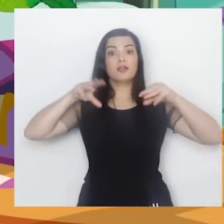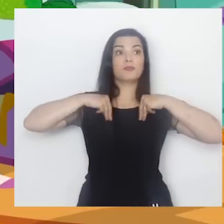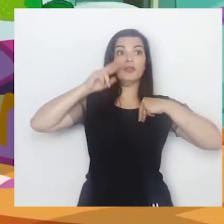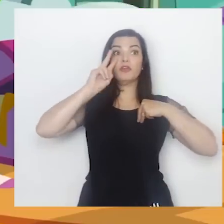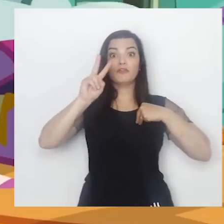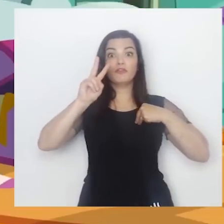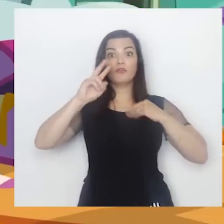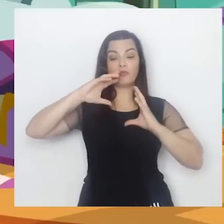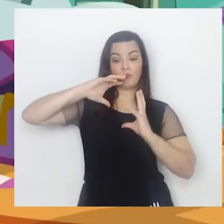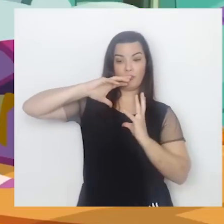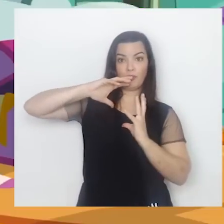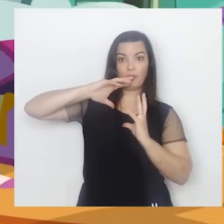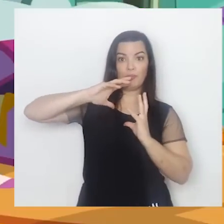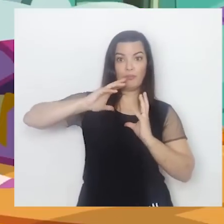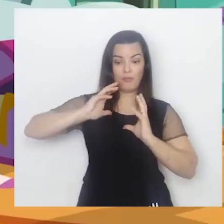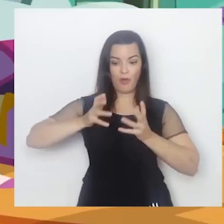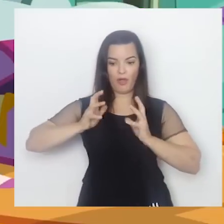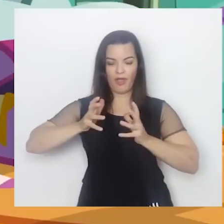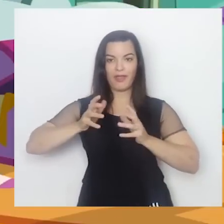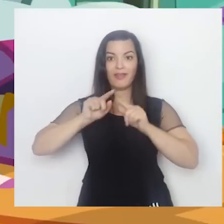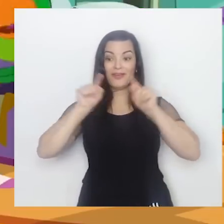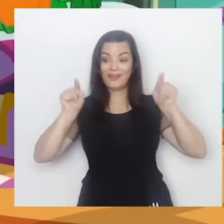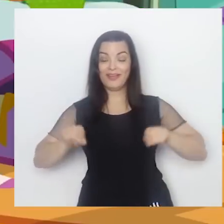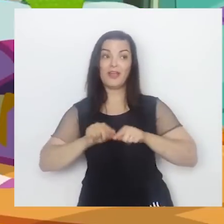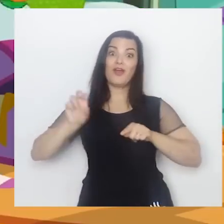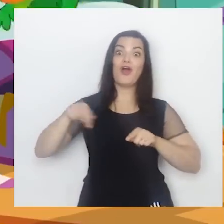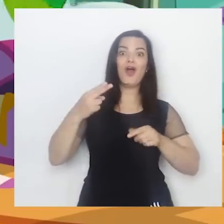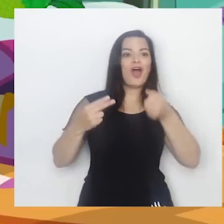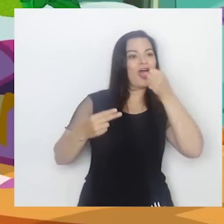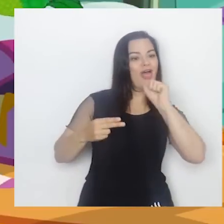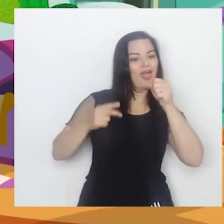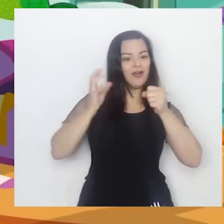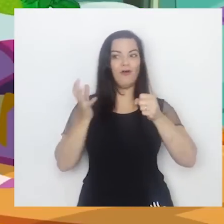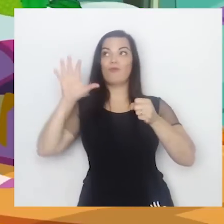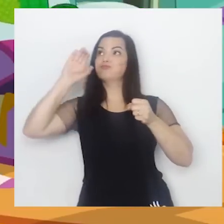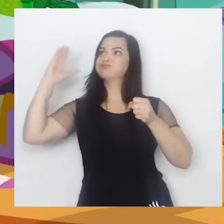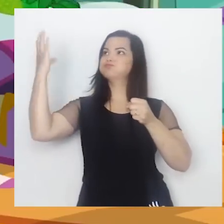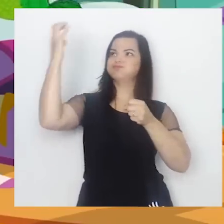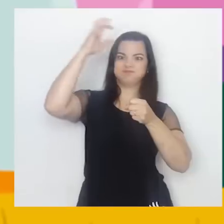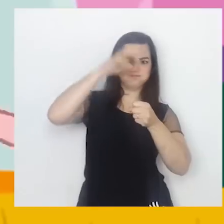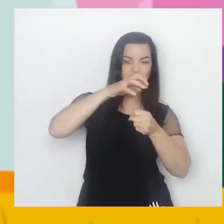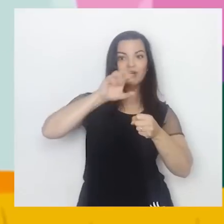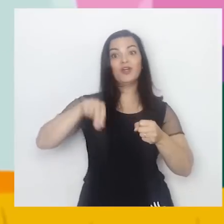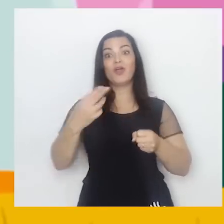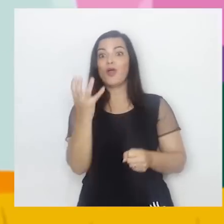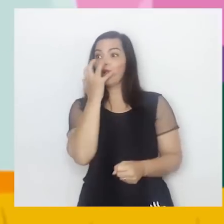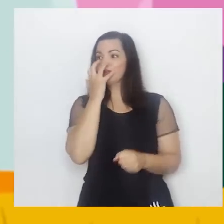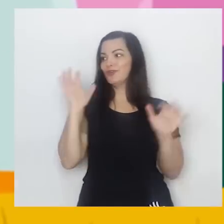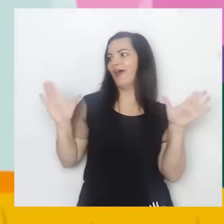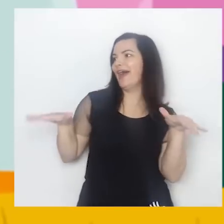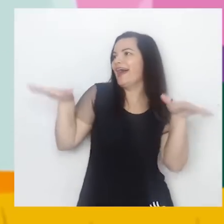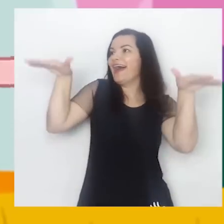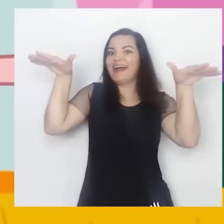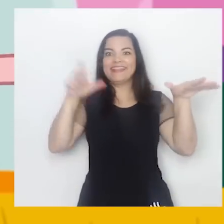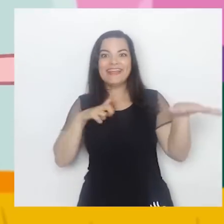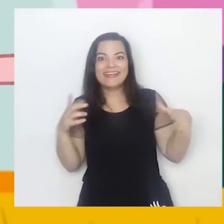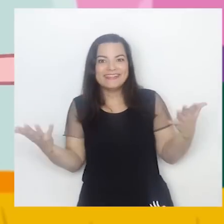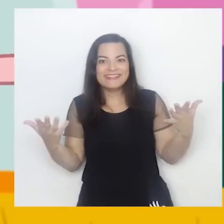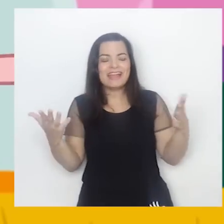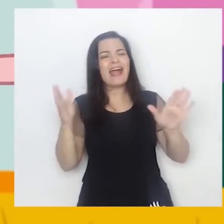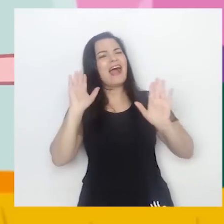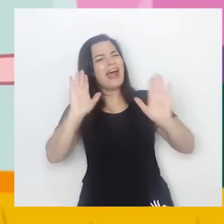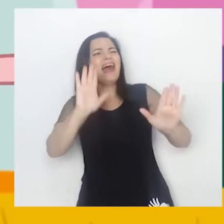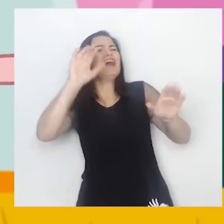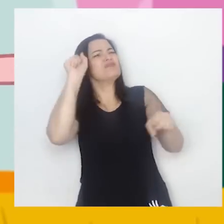bola quadrada. Ou então um sorvete de nuvem. Ou vai ver foi um cachorro com asas ou... Ai, deixa a